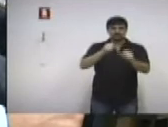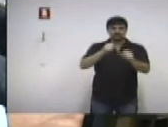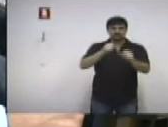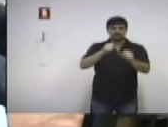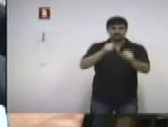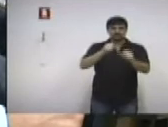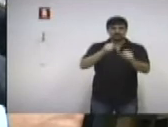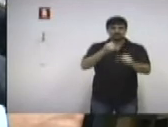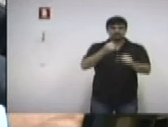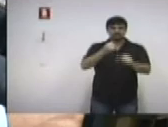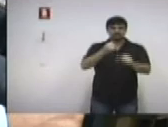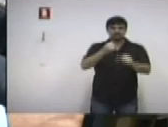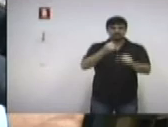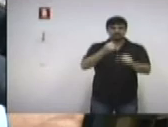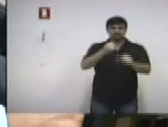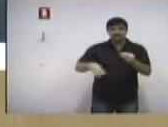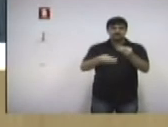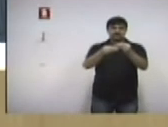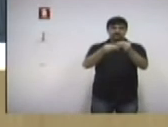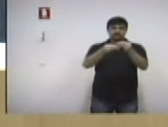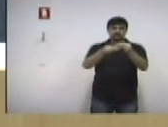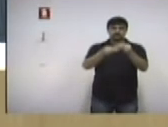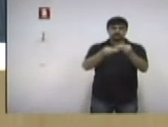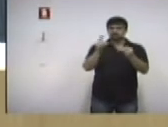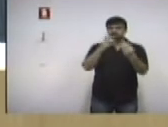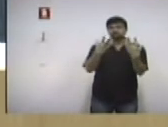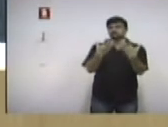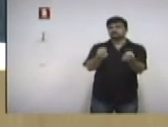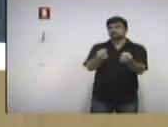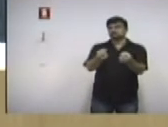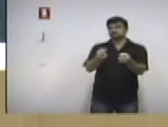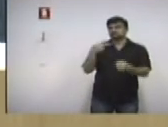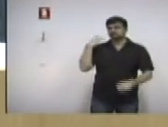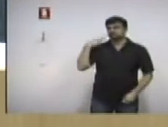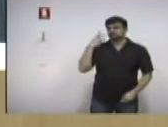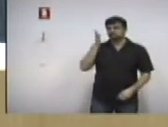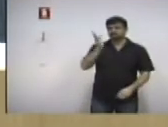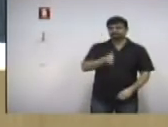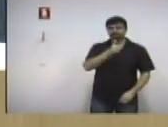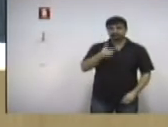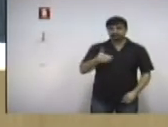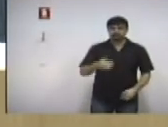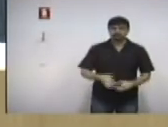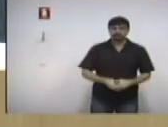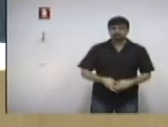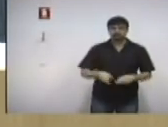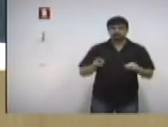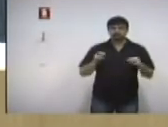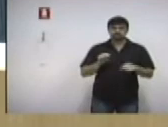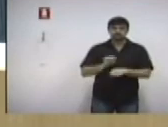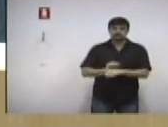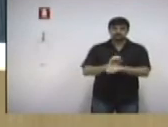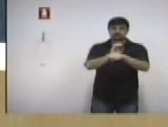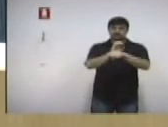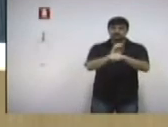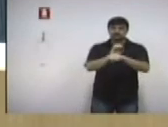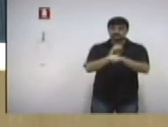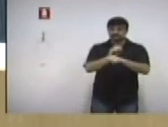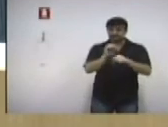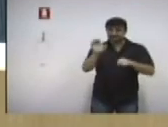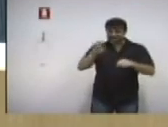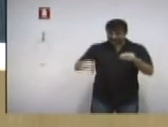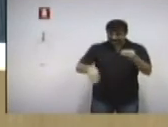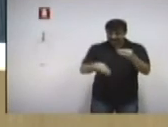e a minha lenda foi derrubada então nós esperança de que a emenda